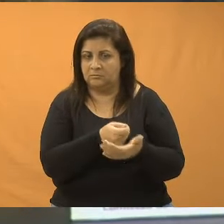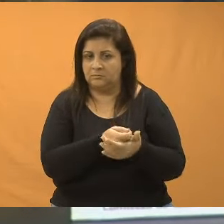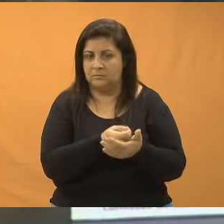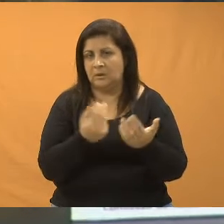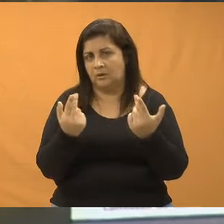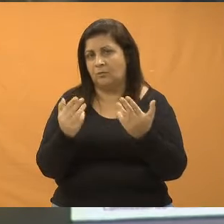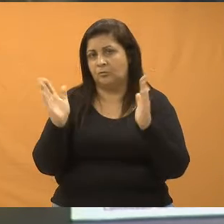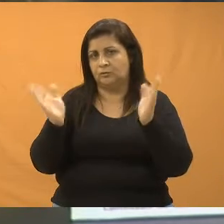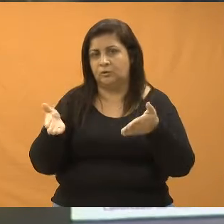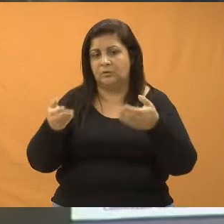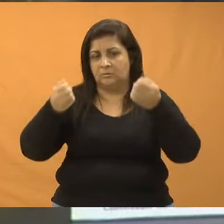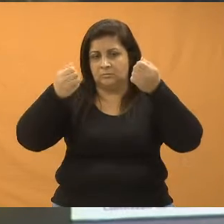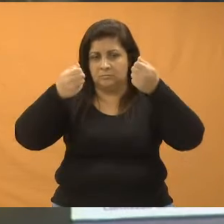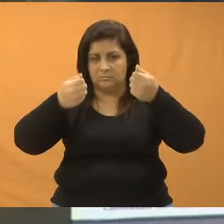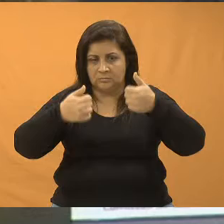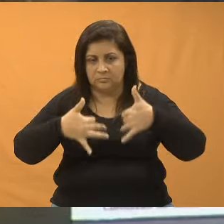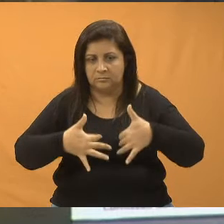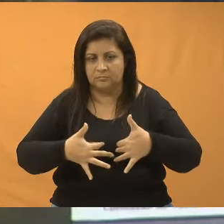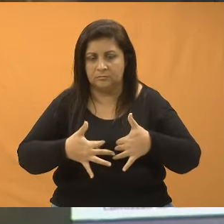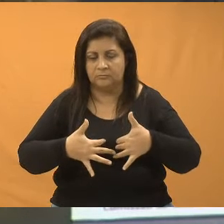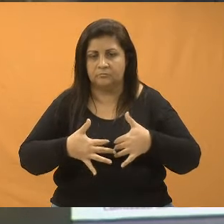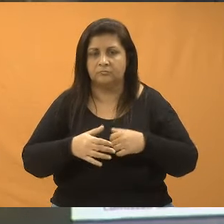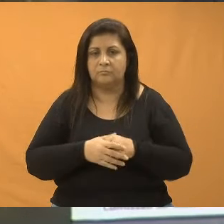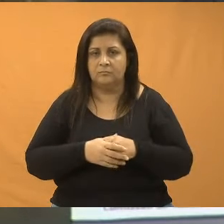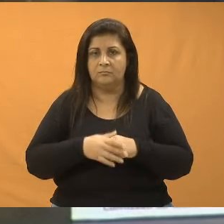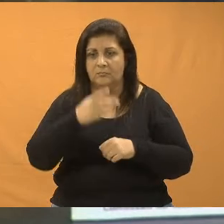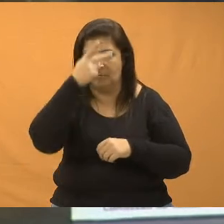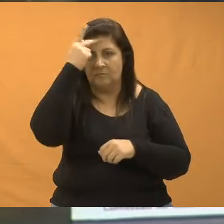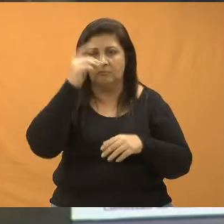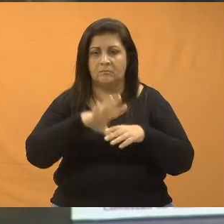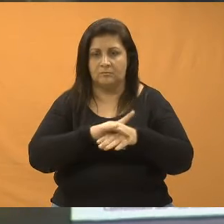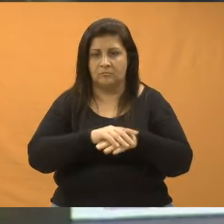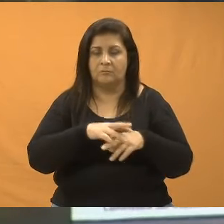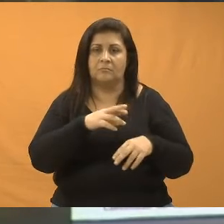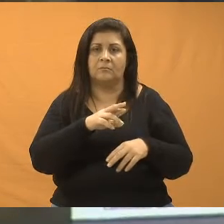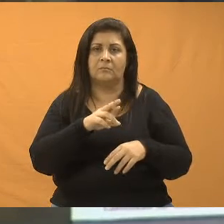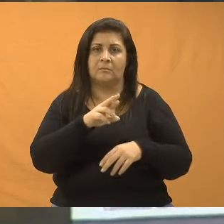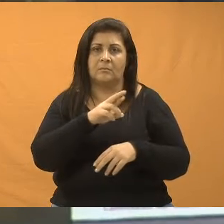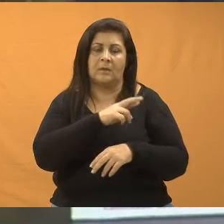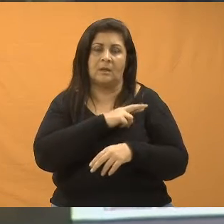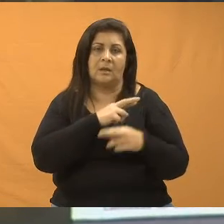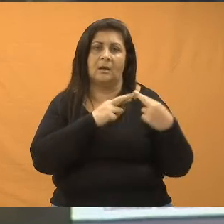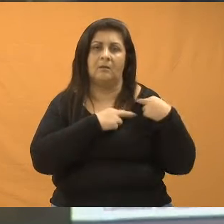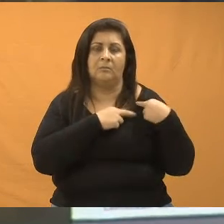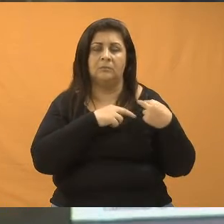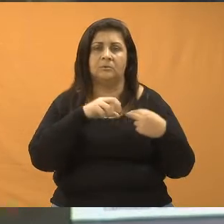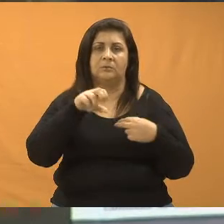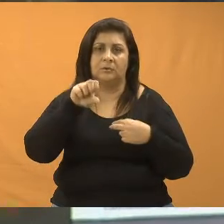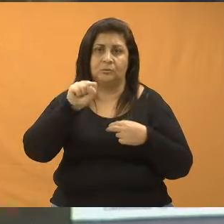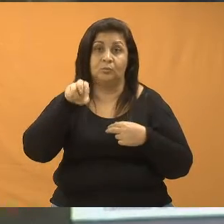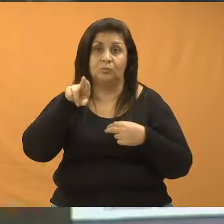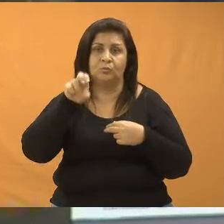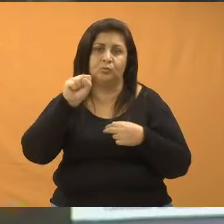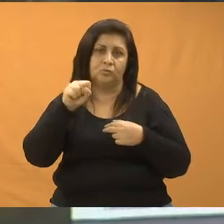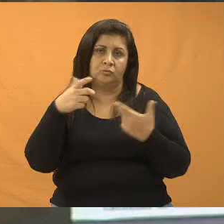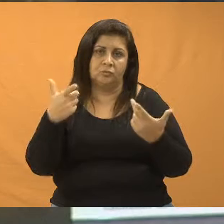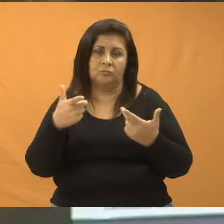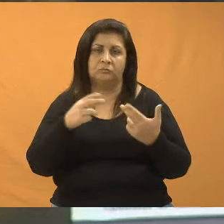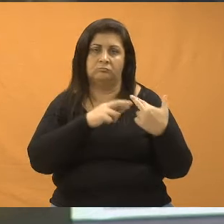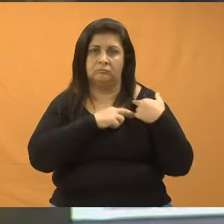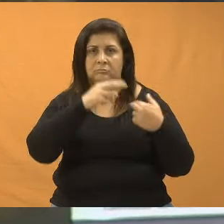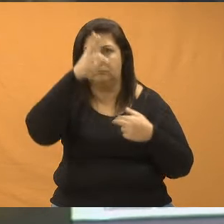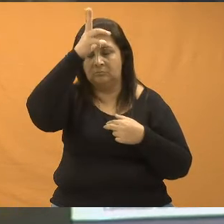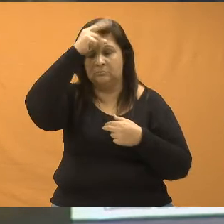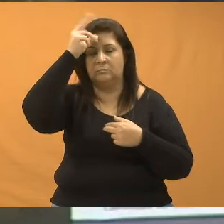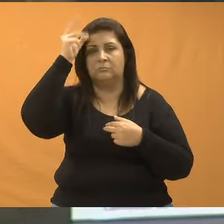você mesmo mencionou, os pacientes são do SUS, então é de responsabilidade da Prefeitura, e, na prática,